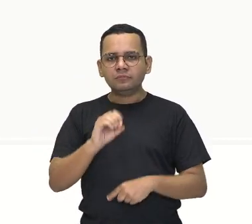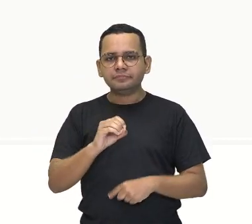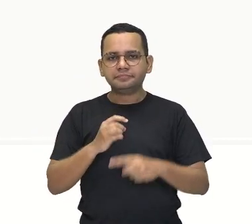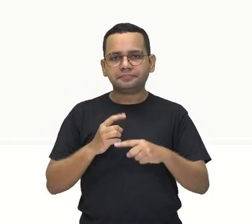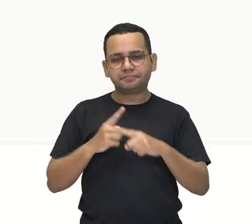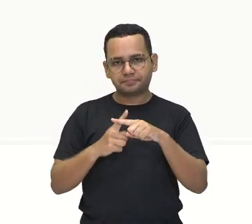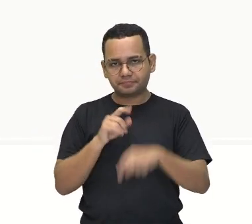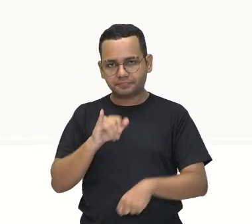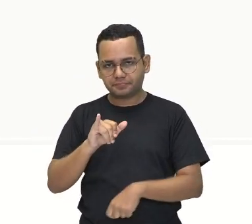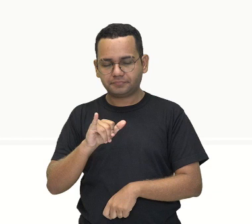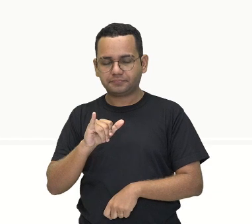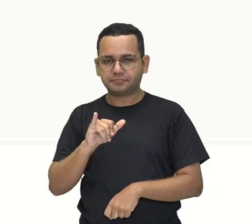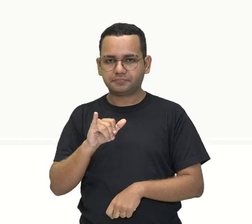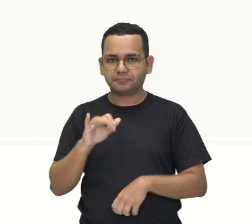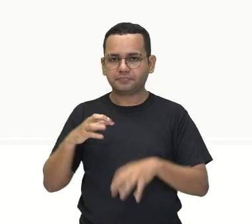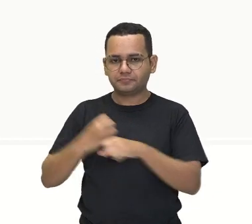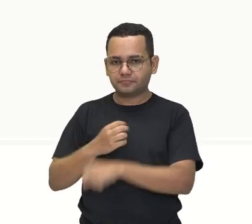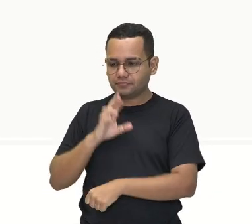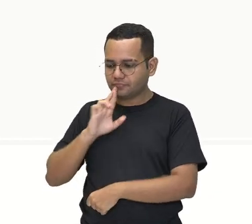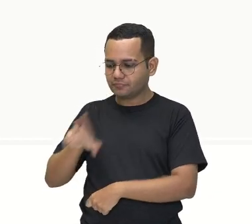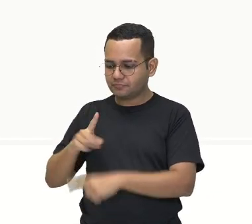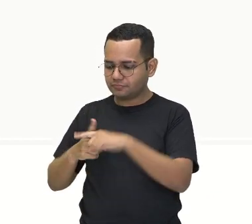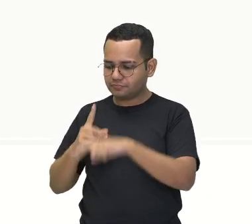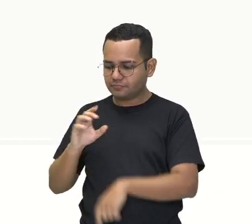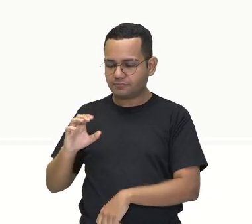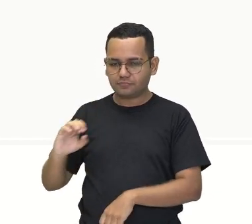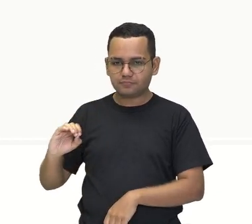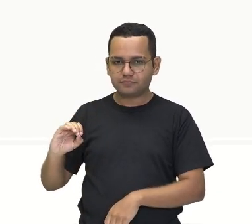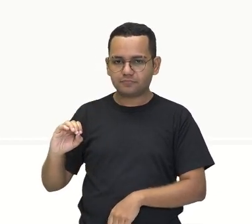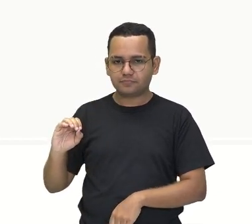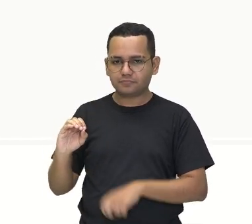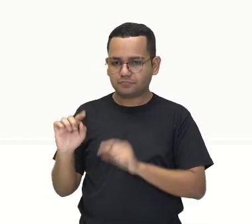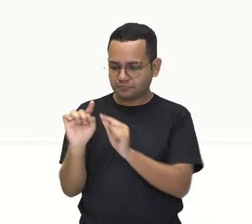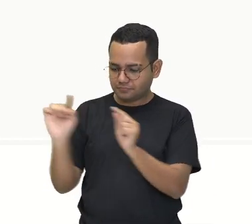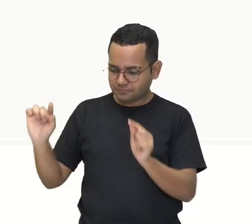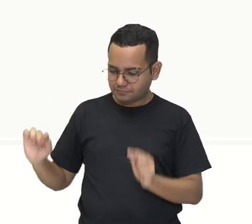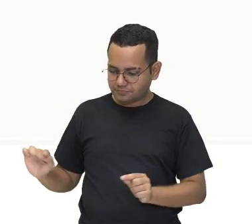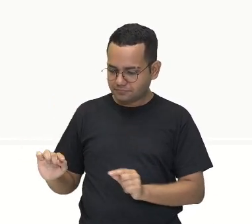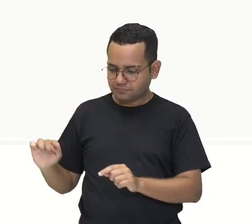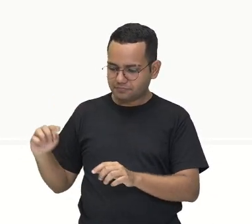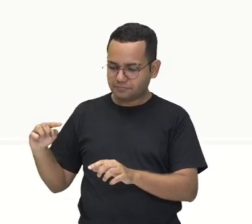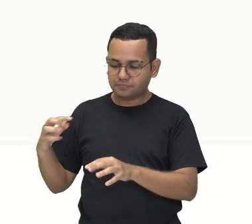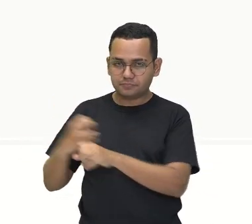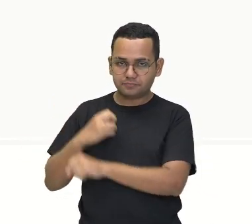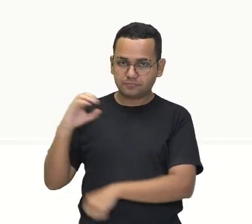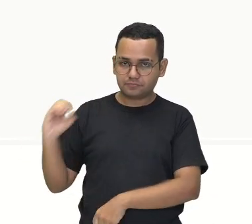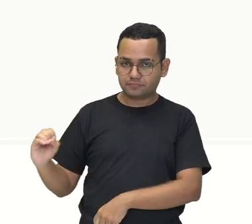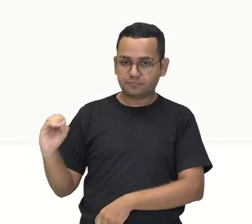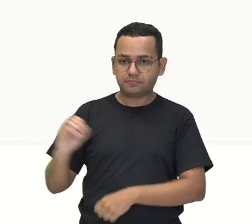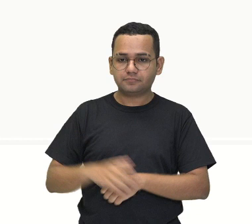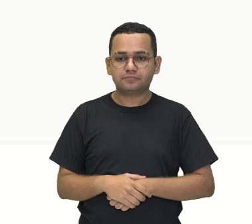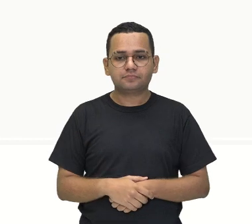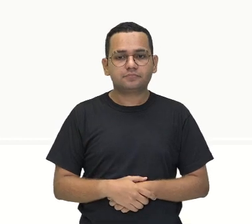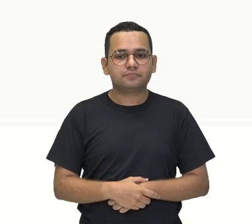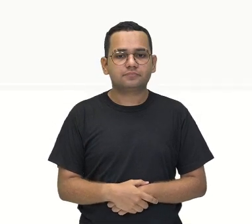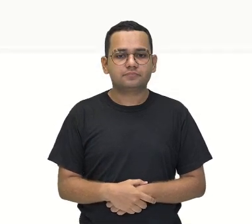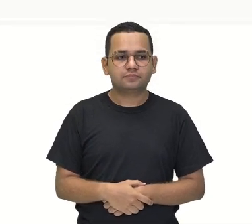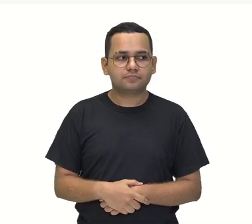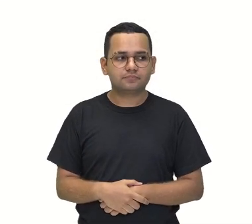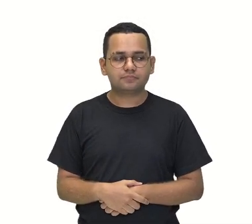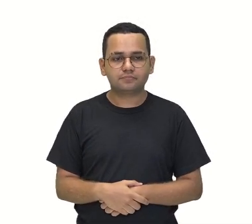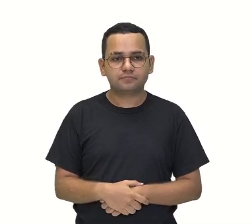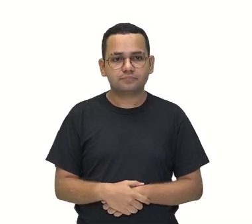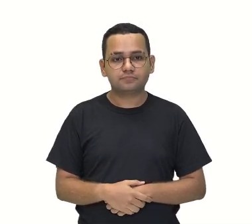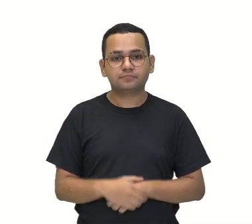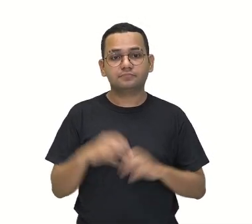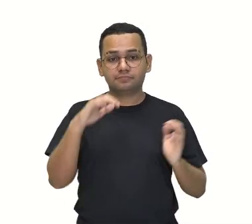nesse sentido, isso vai dar 0. Então tudo isso tem que ser igual a 0 também, tá? Vamos subir aqui